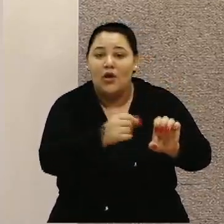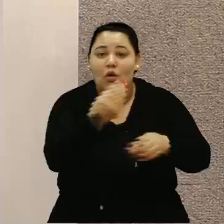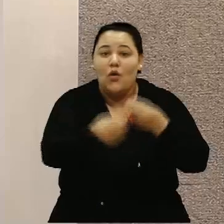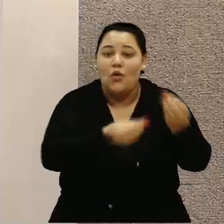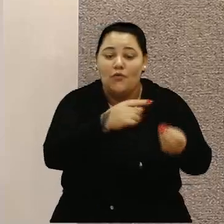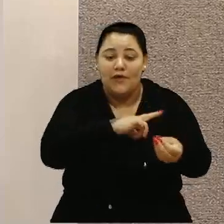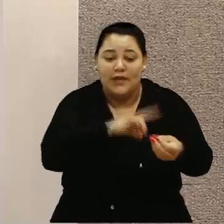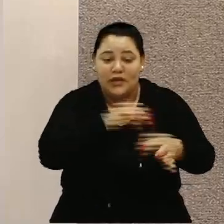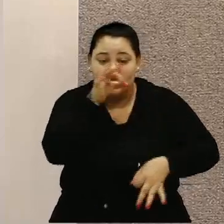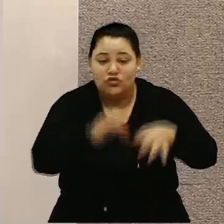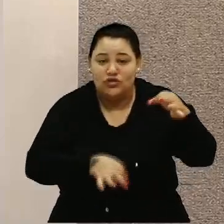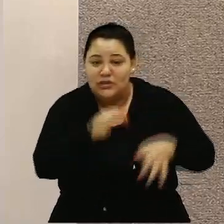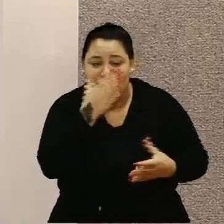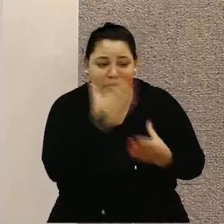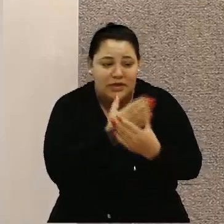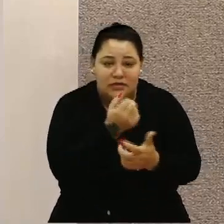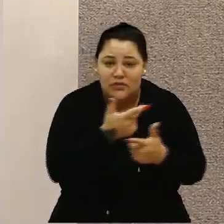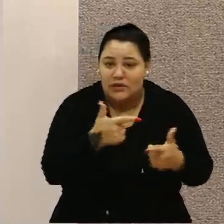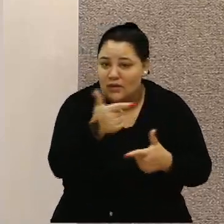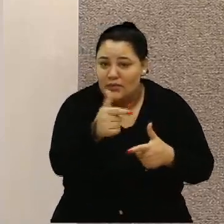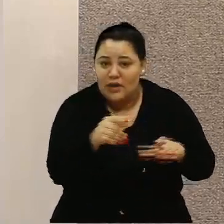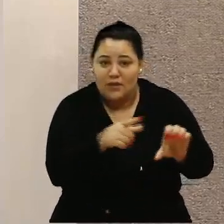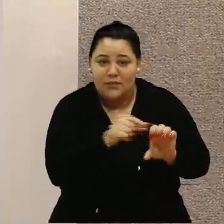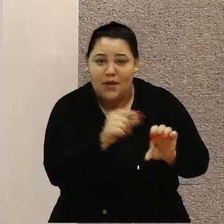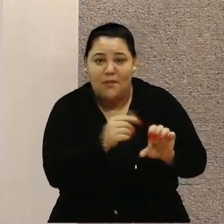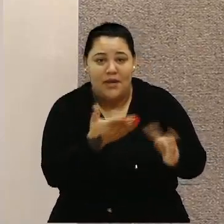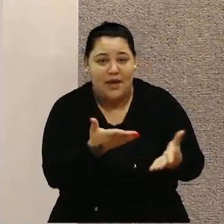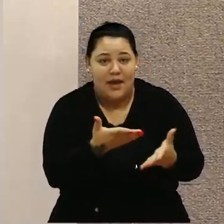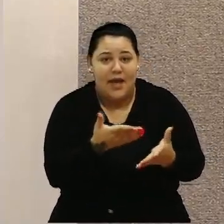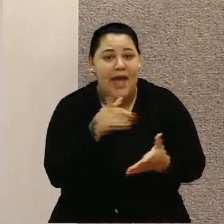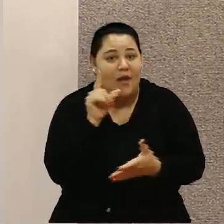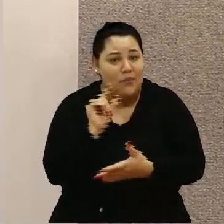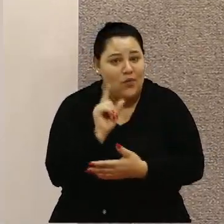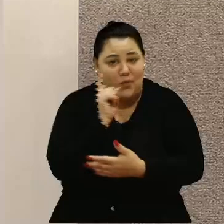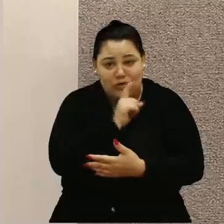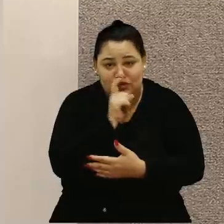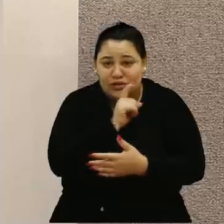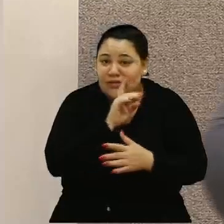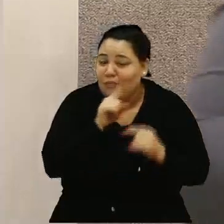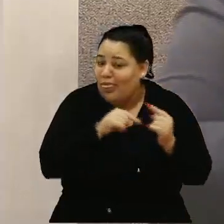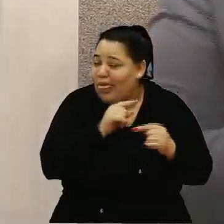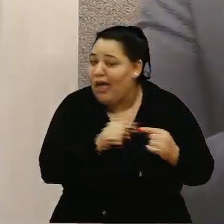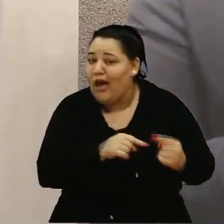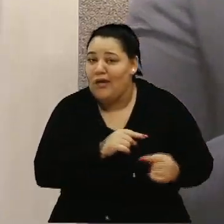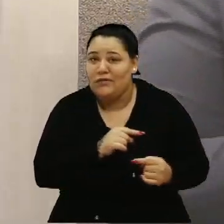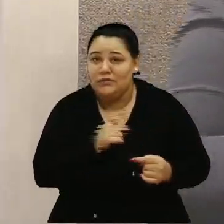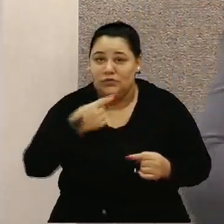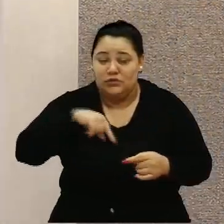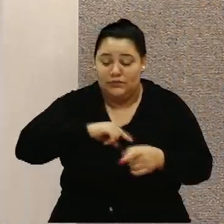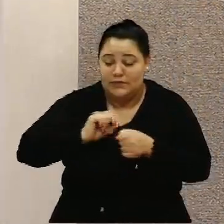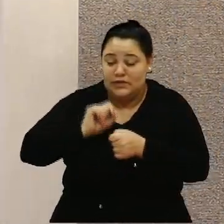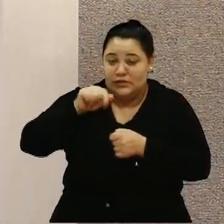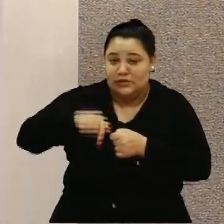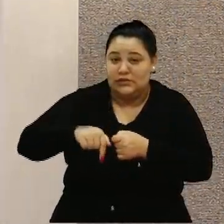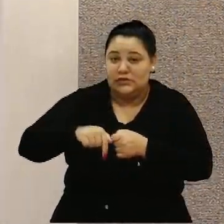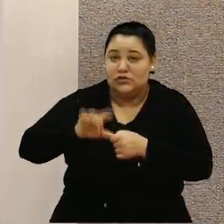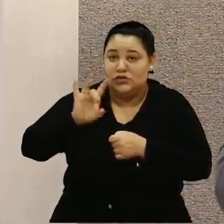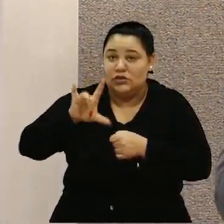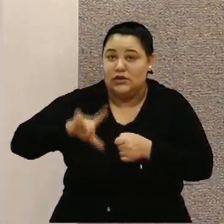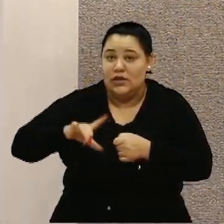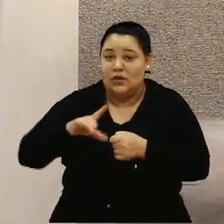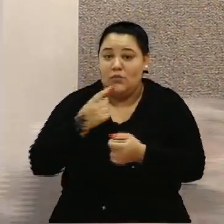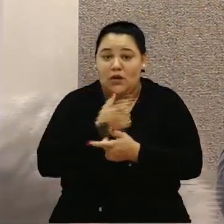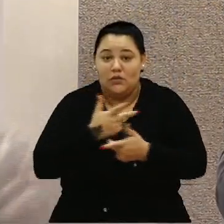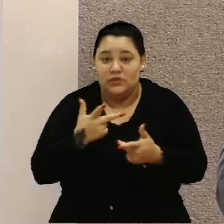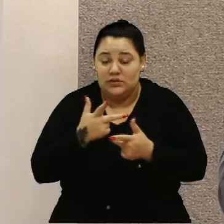honorário se não tiver empresário? Então, assim, é um pouco demagogo nós trazemos aqui achar. Porque, de novo, só tem uma coisa que o comunismo espalhou no mundo: